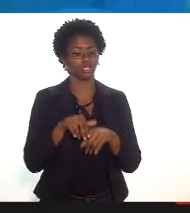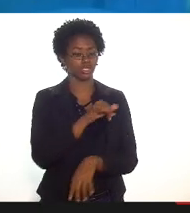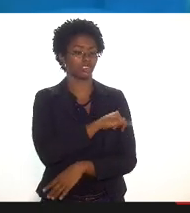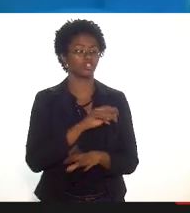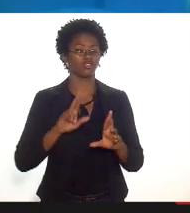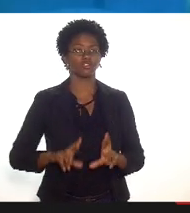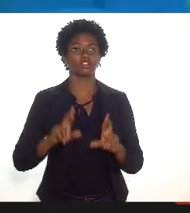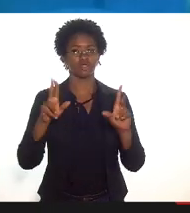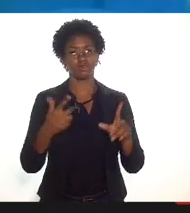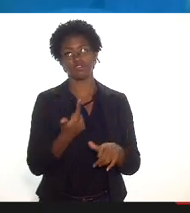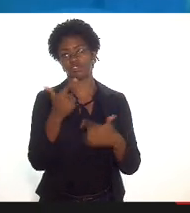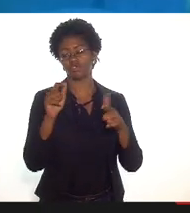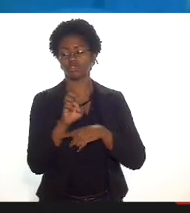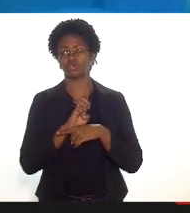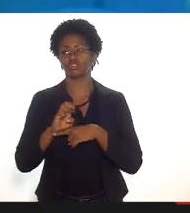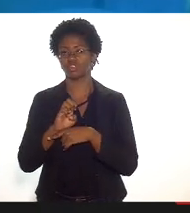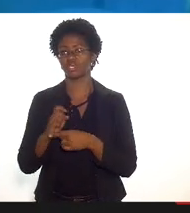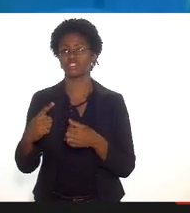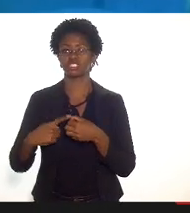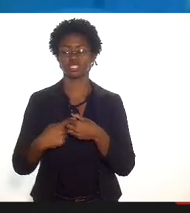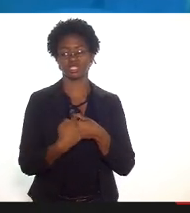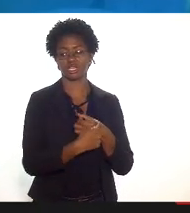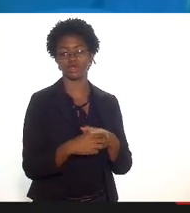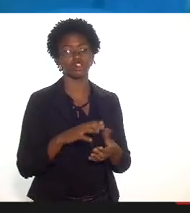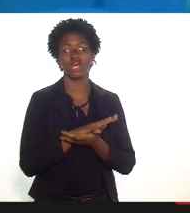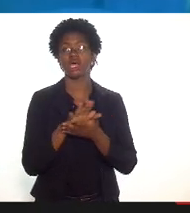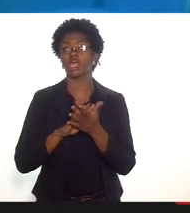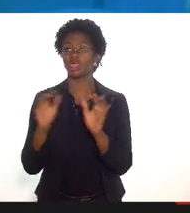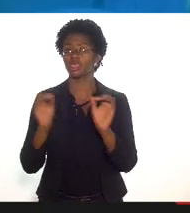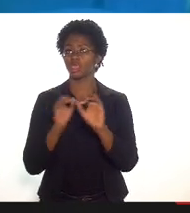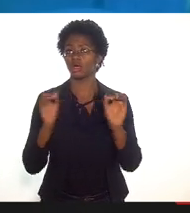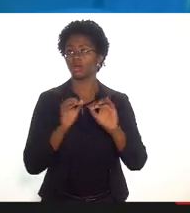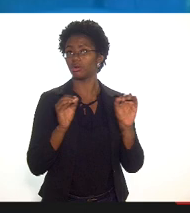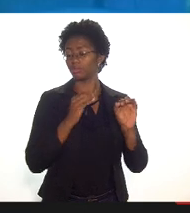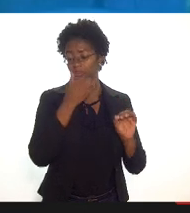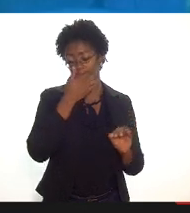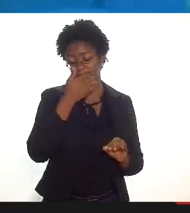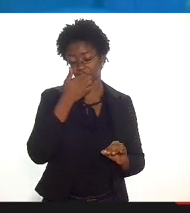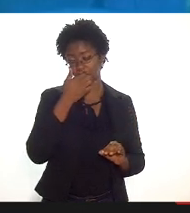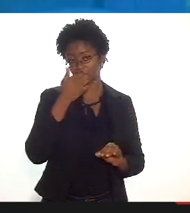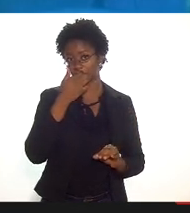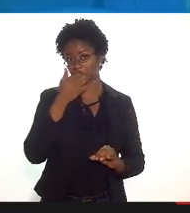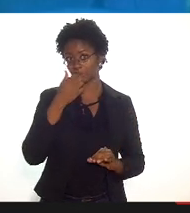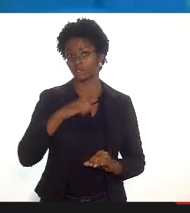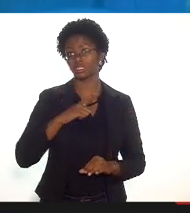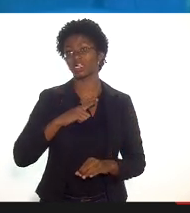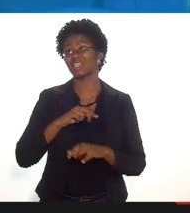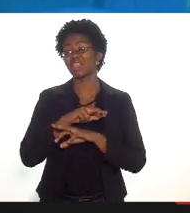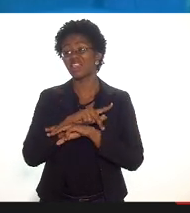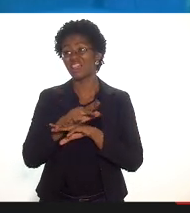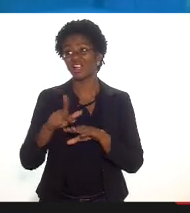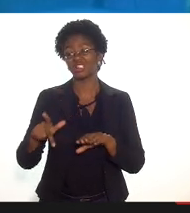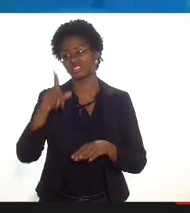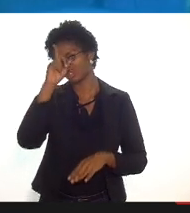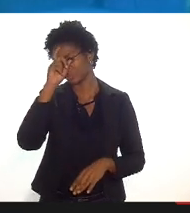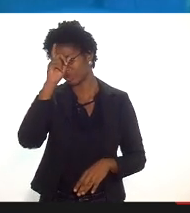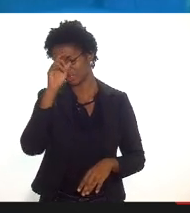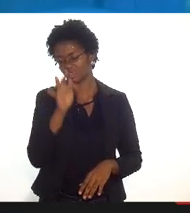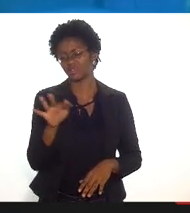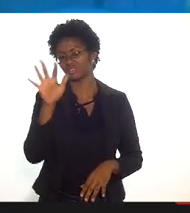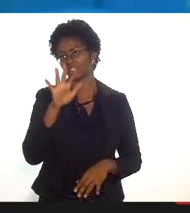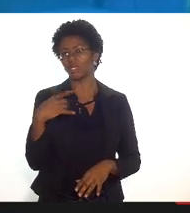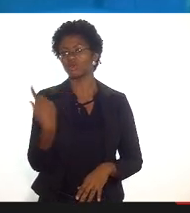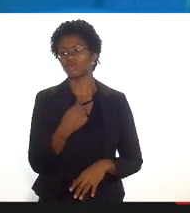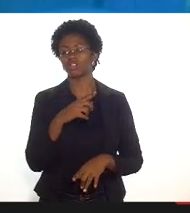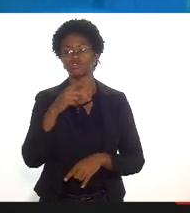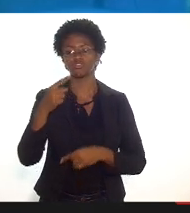outros estados, o Rio de Janeiro é diferente de outras cidades. Nenhuma cidade no Brasil tem tantos órgãos federais, tantos hospitais federais. Nós não estamos discutindo aqui por